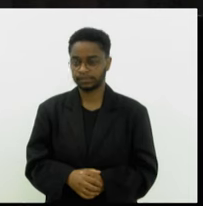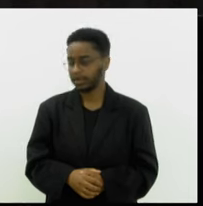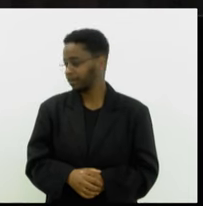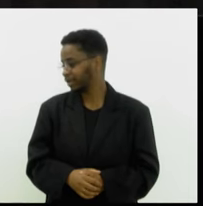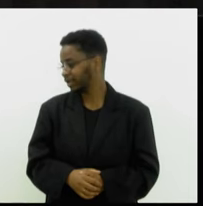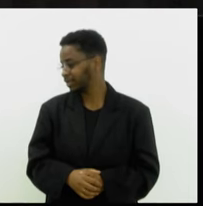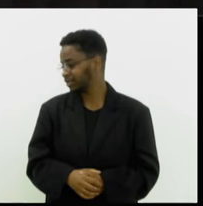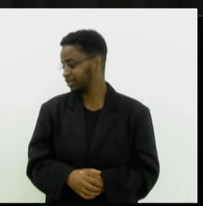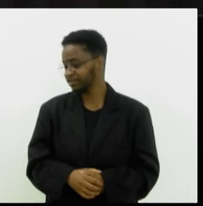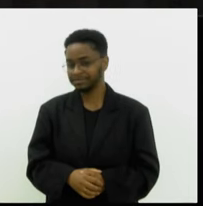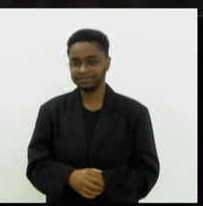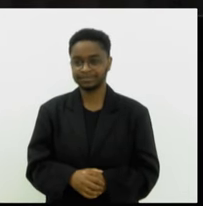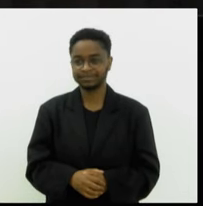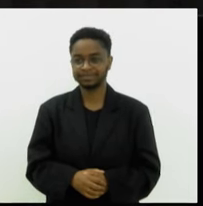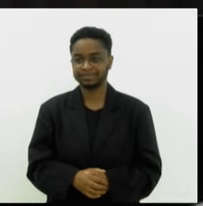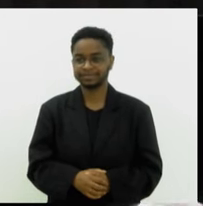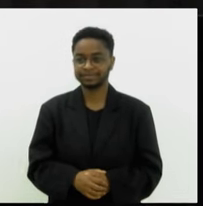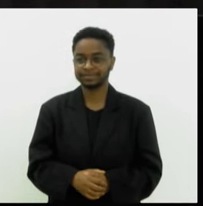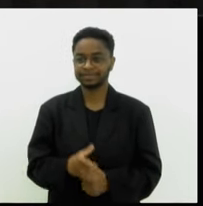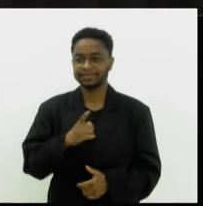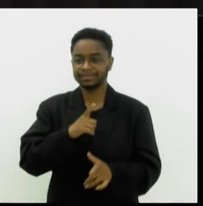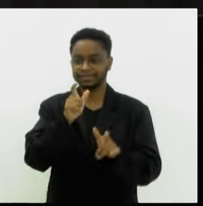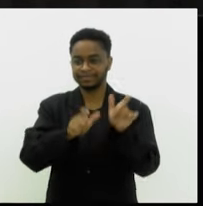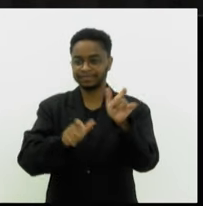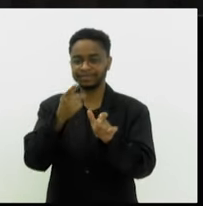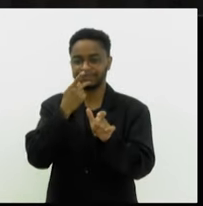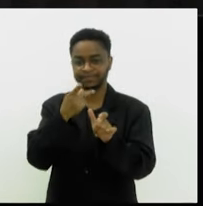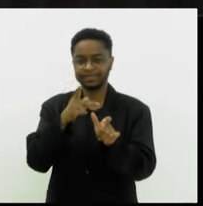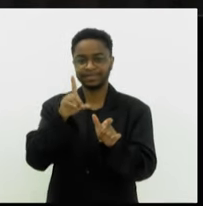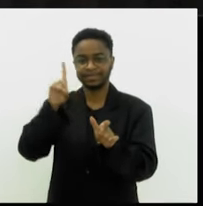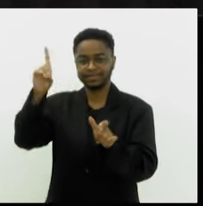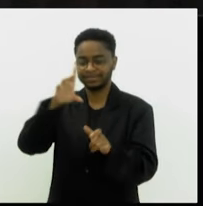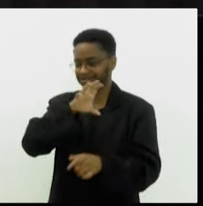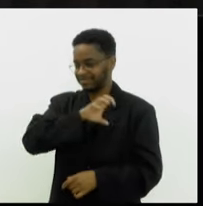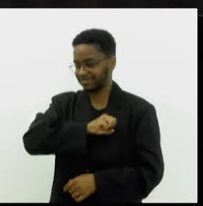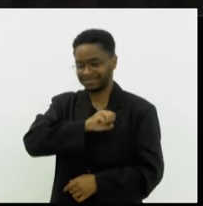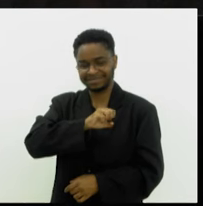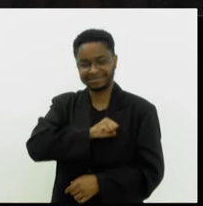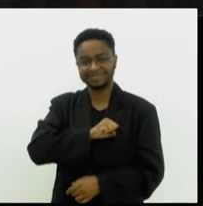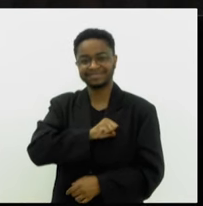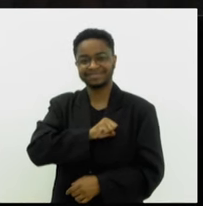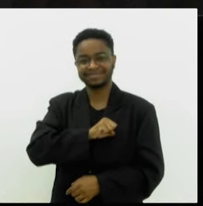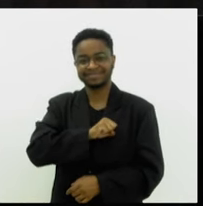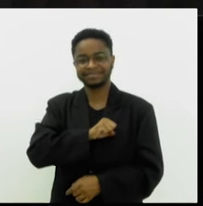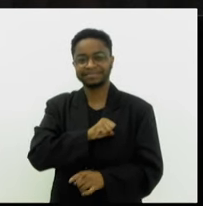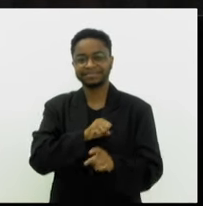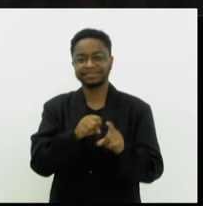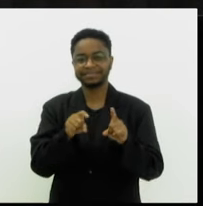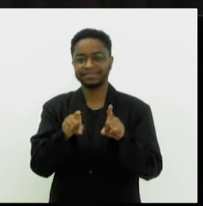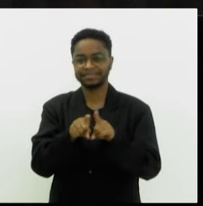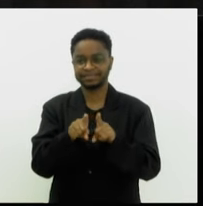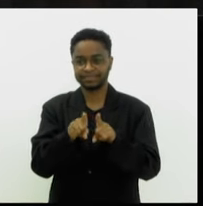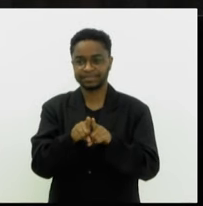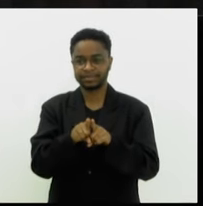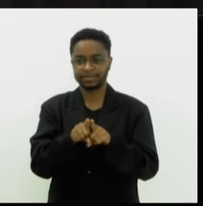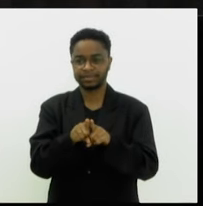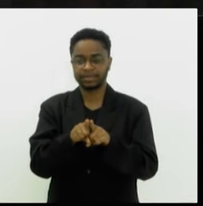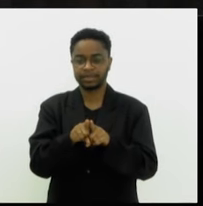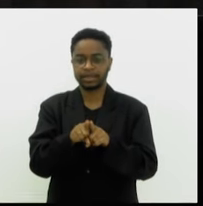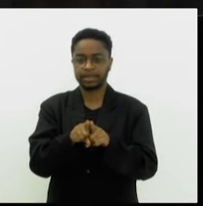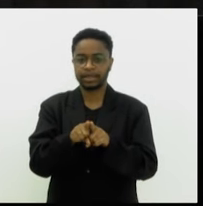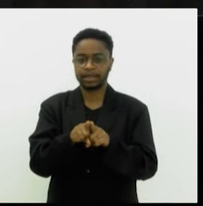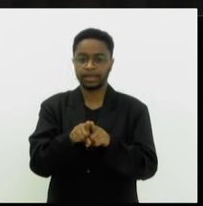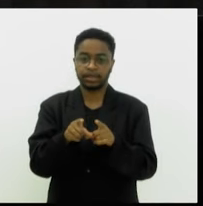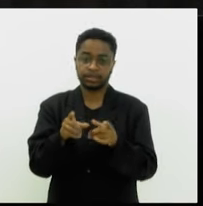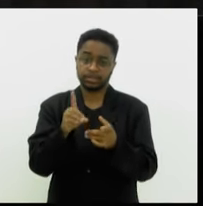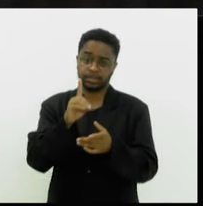Tem gente aí que acha que Deus o ama, mas está sendo, acho que, está aborrecendo muito